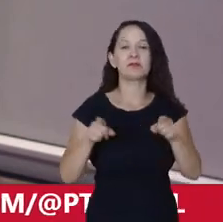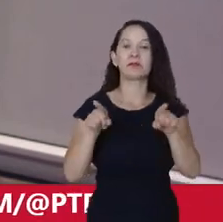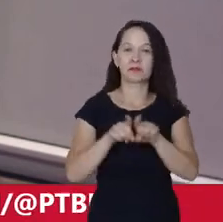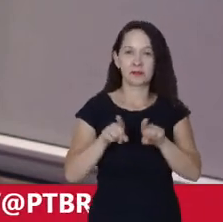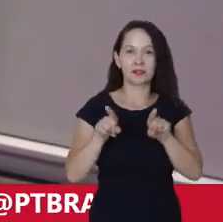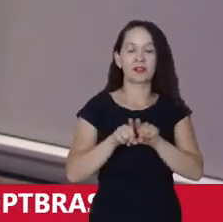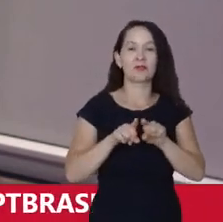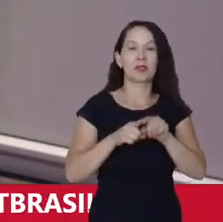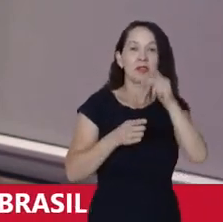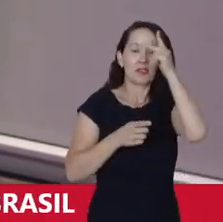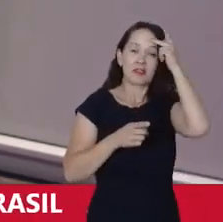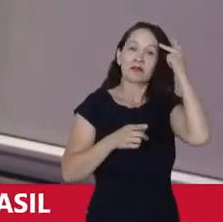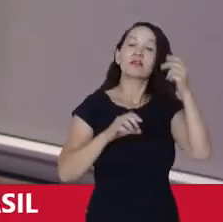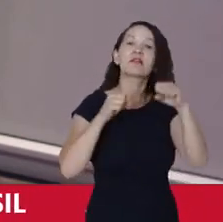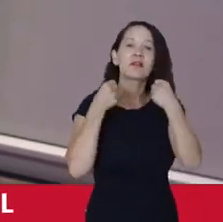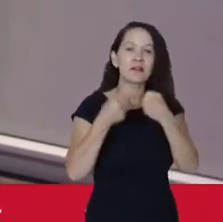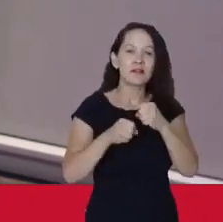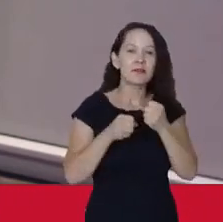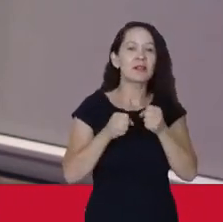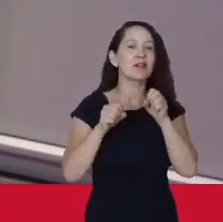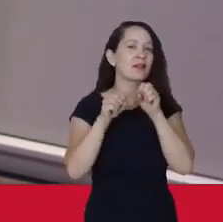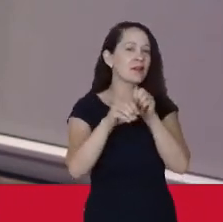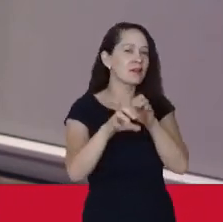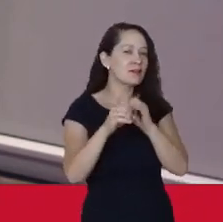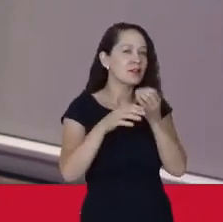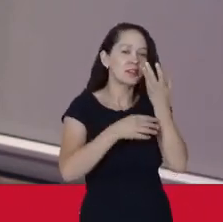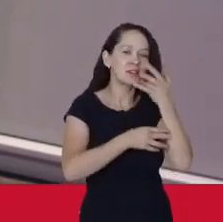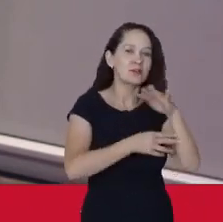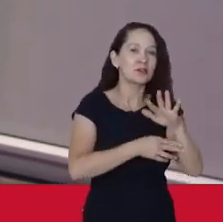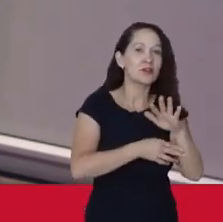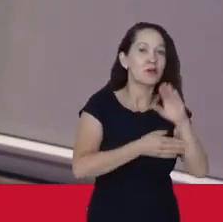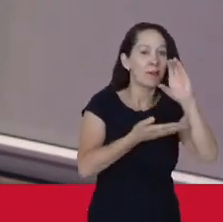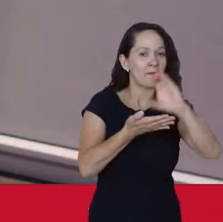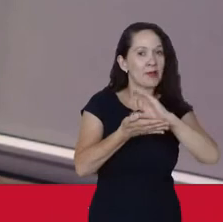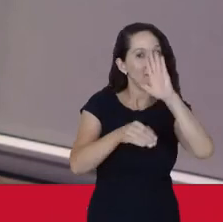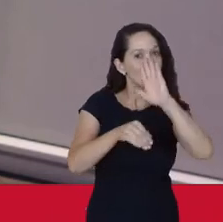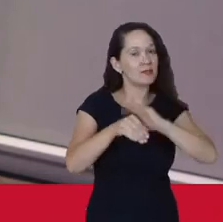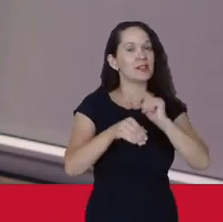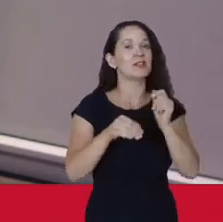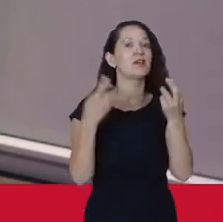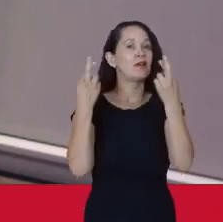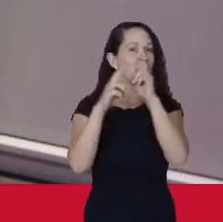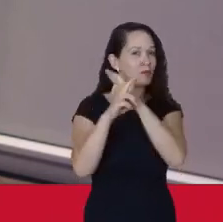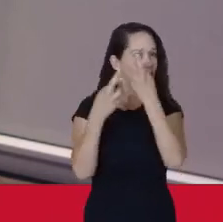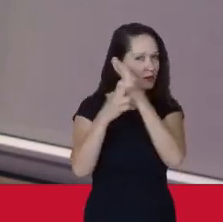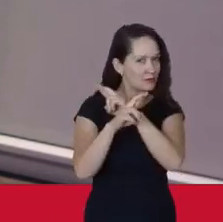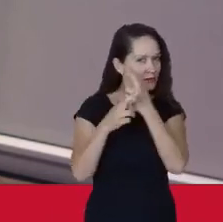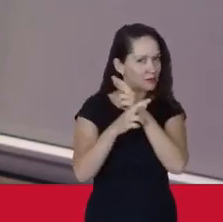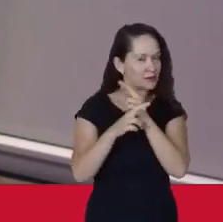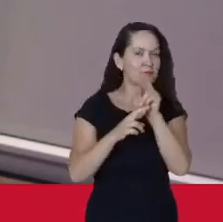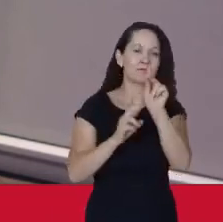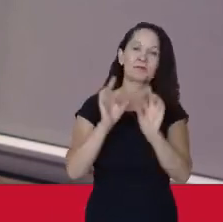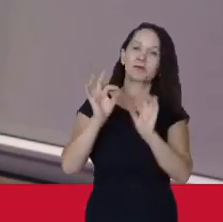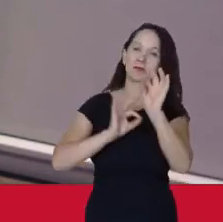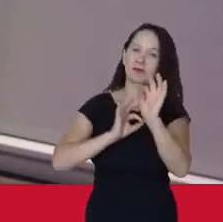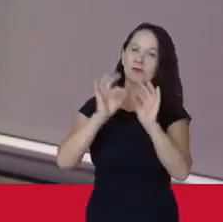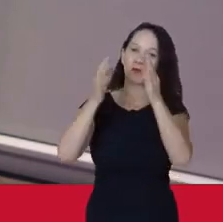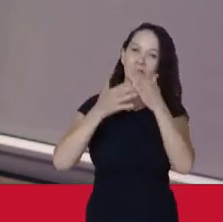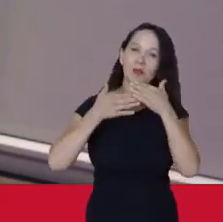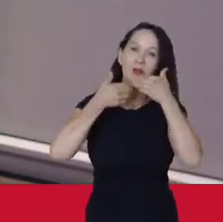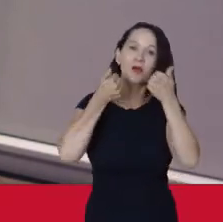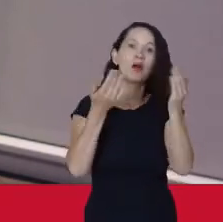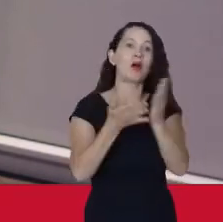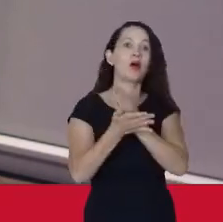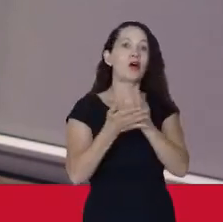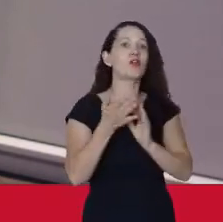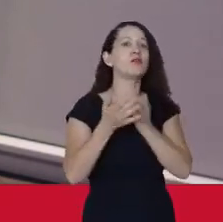também aqueles que necessitam da educação infantil com mais recursos. Então isso é uma reforma que você faz dentro de algo que